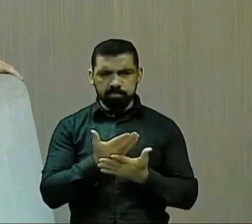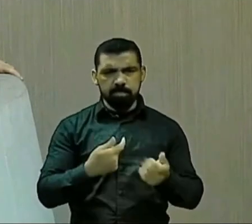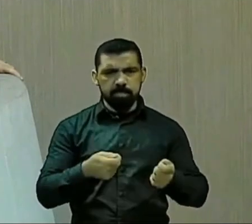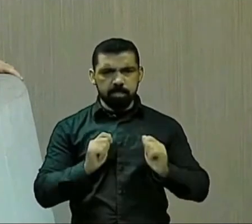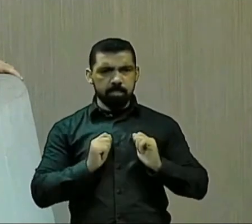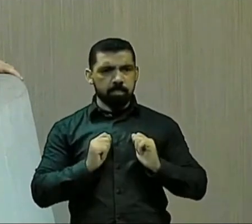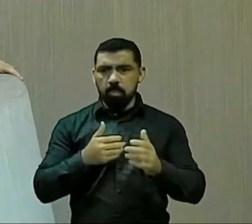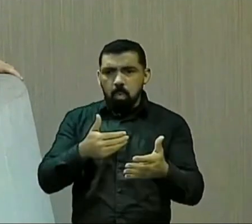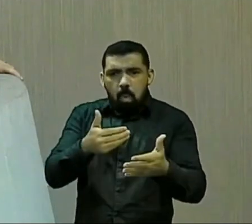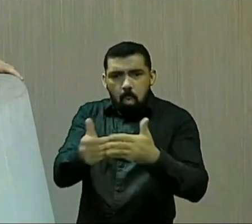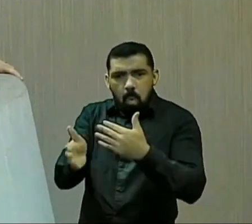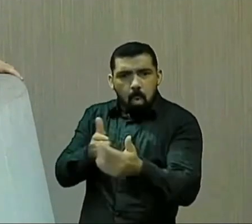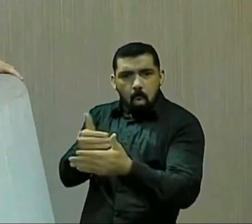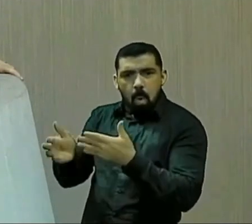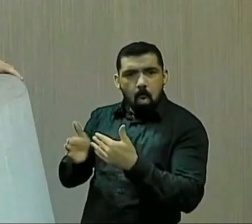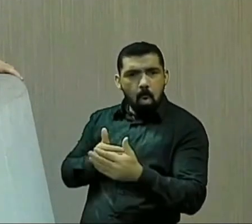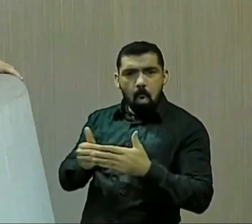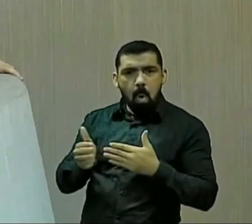a qualquer